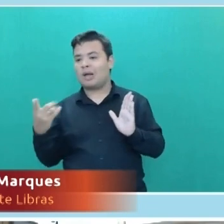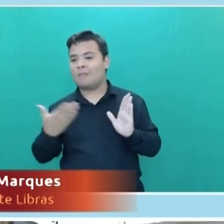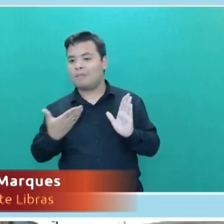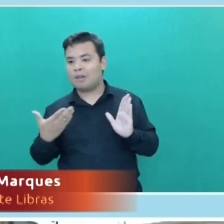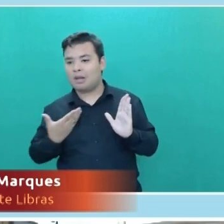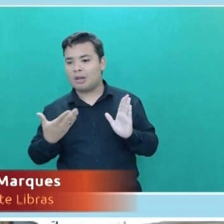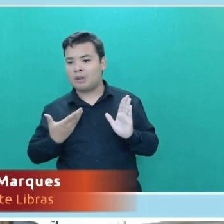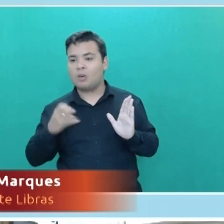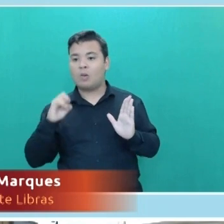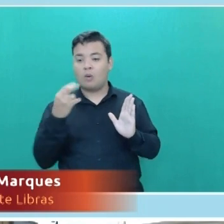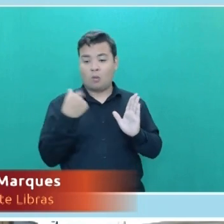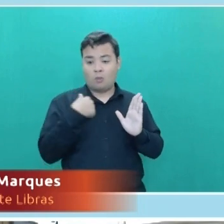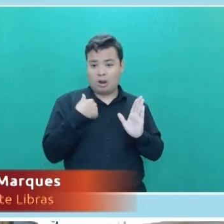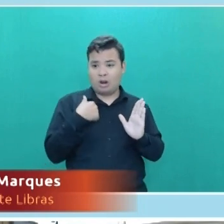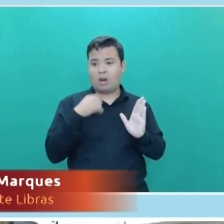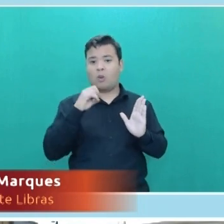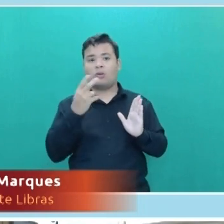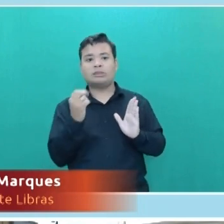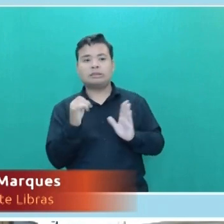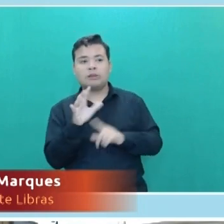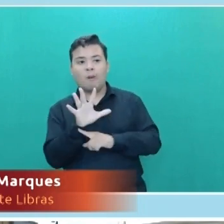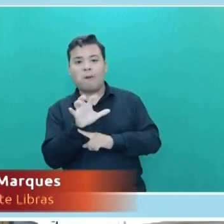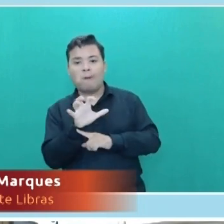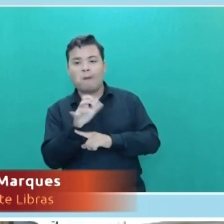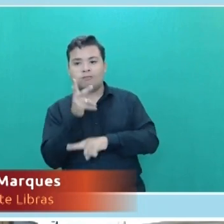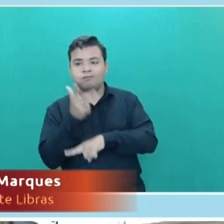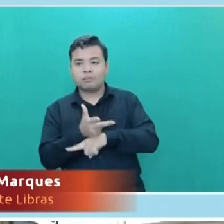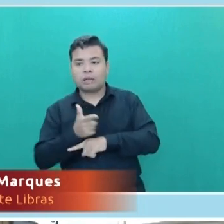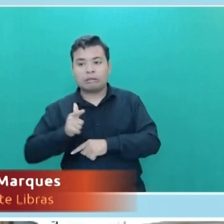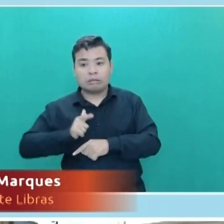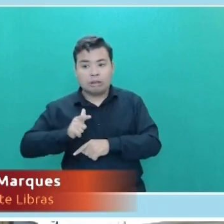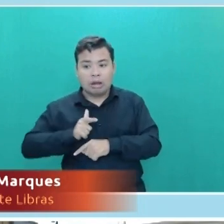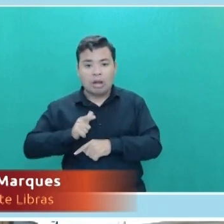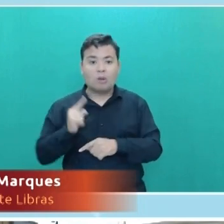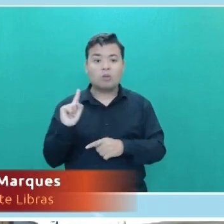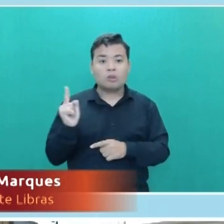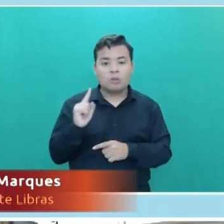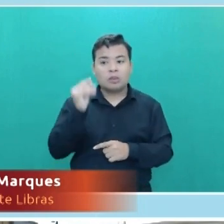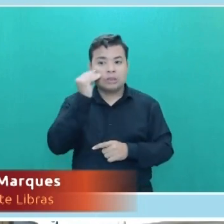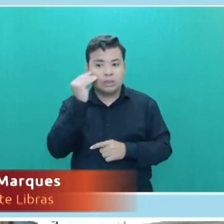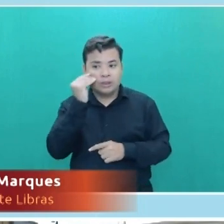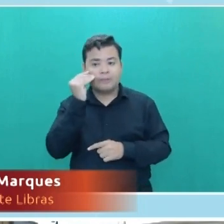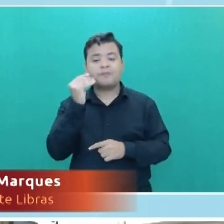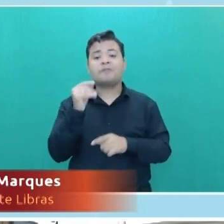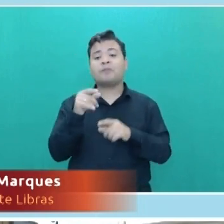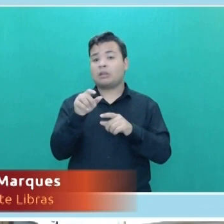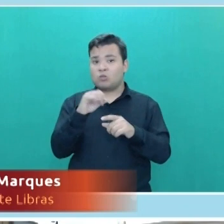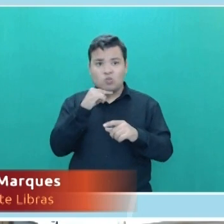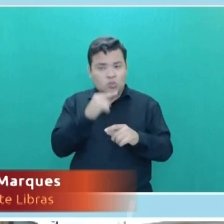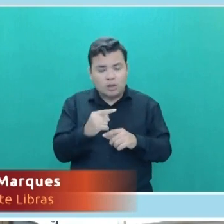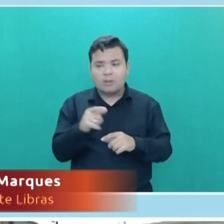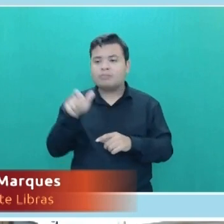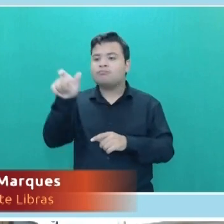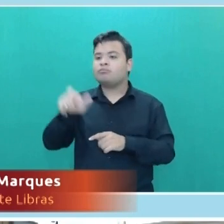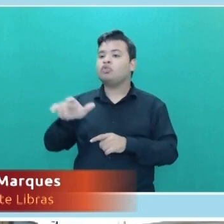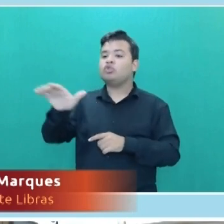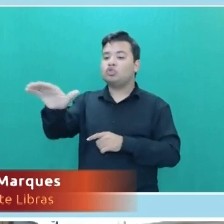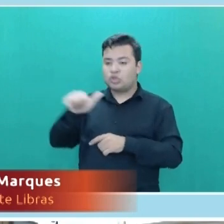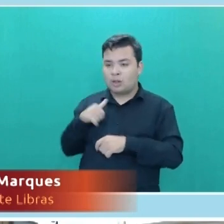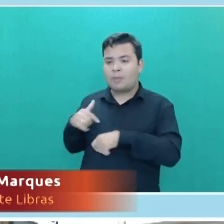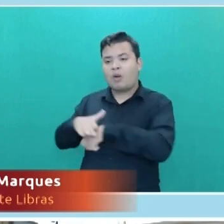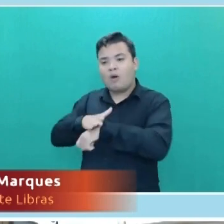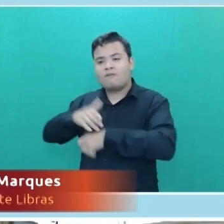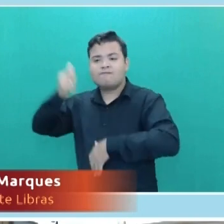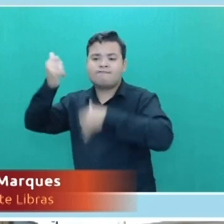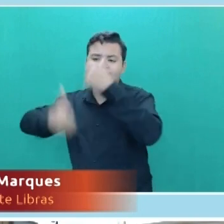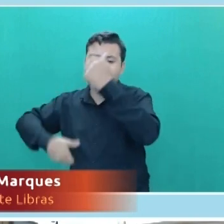essa situação for gravada, se ele conseguir gravar isso, conversar com alguém, seja um colega de trabalho,